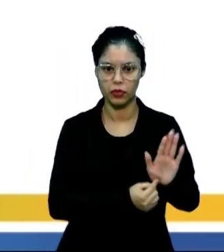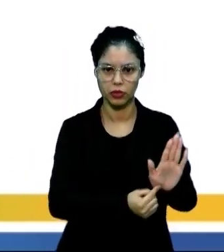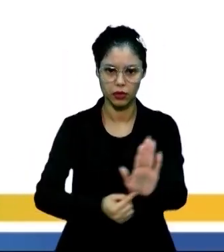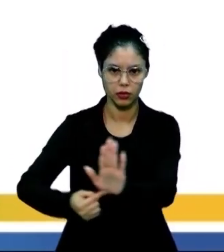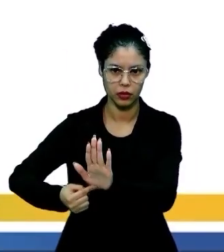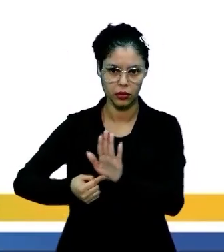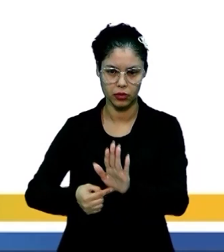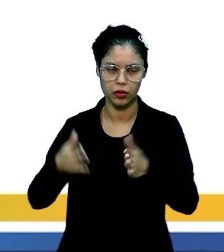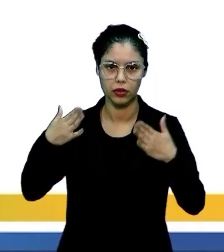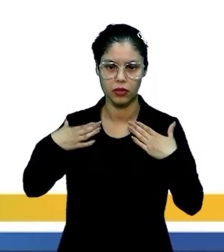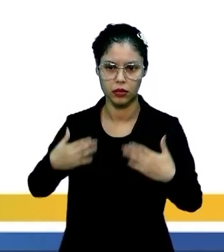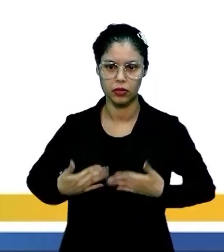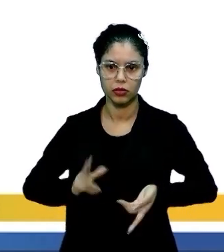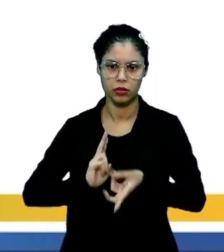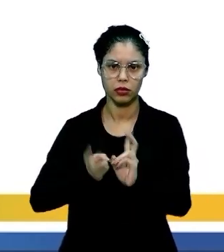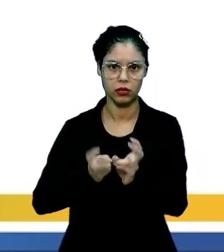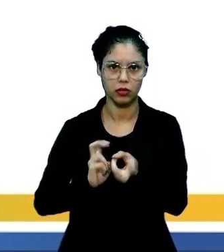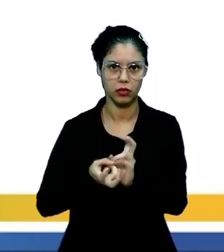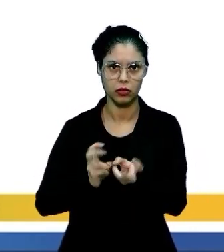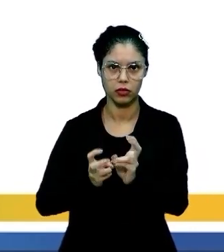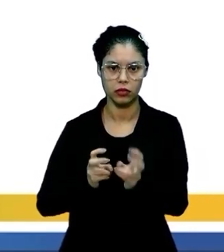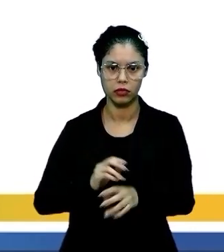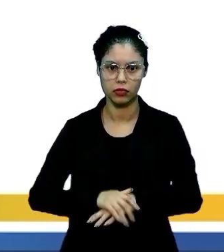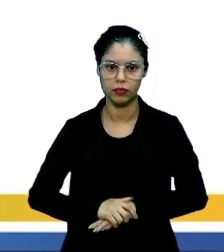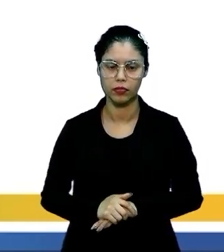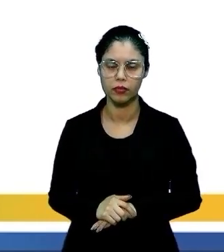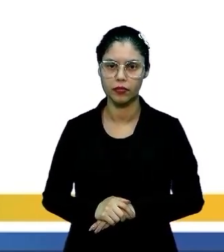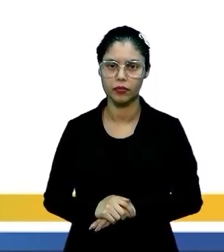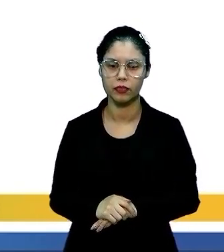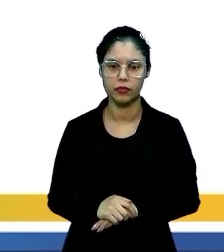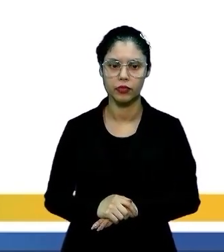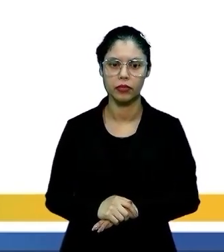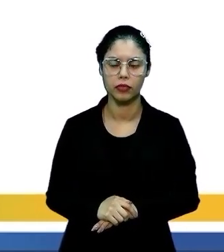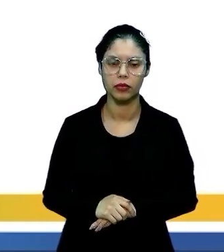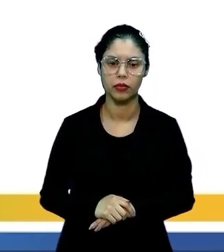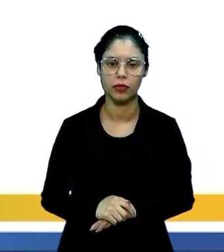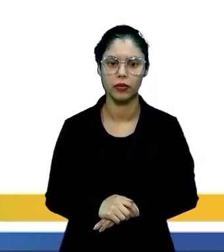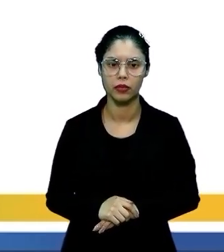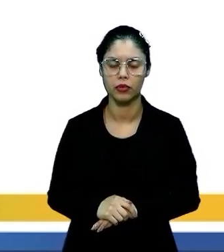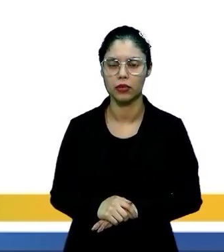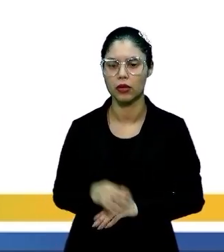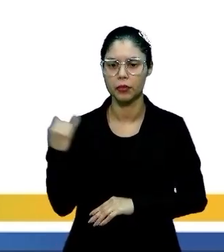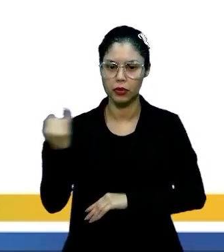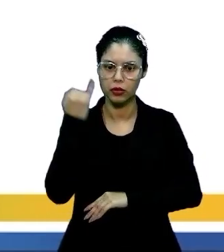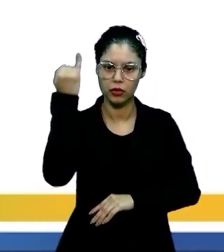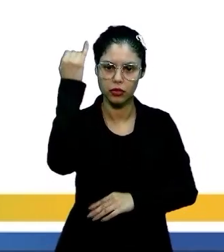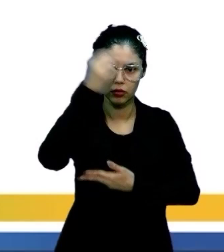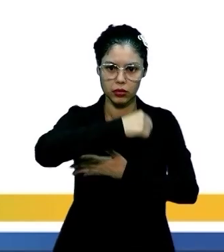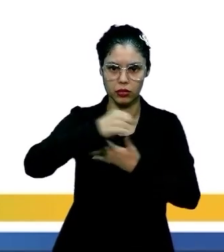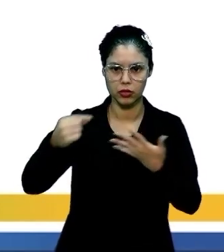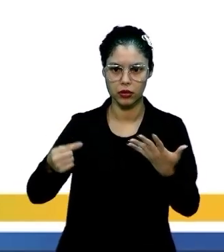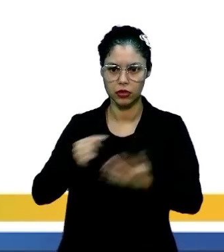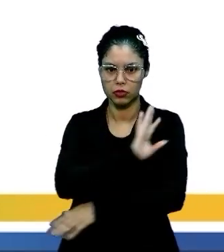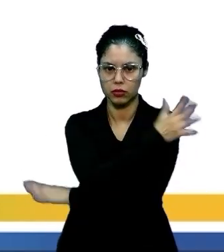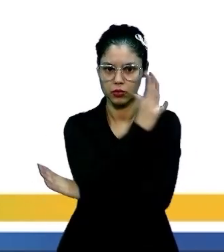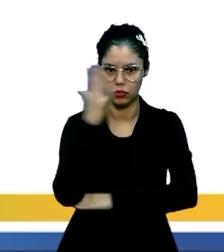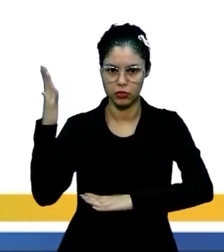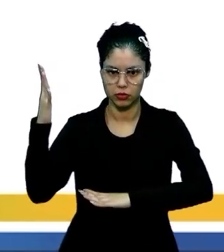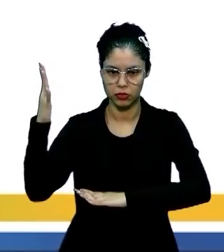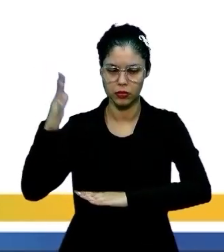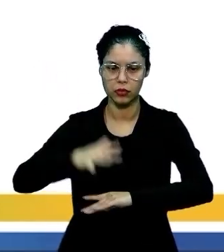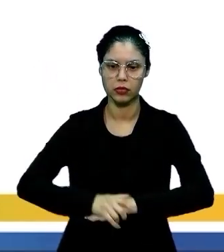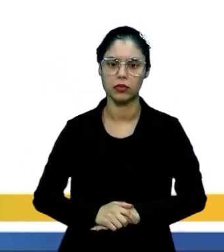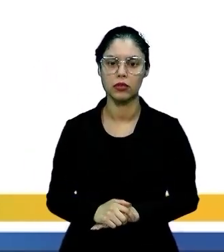Letra C. Representação do corpo em seus rituais. Letra D. Importância dos elementos da